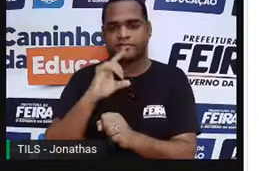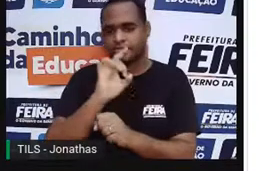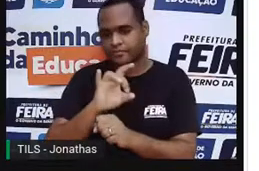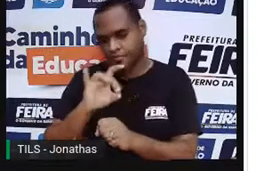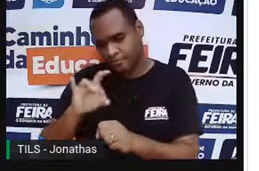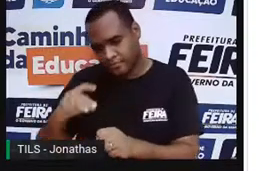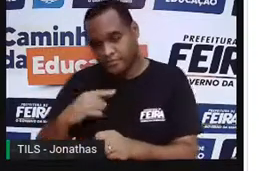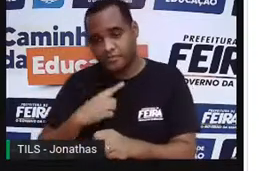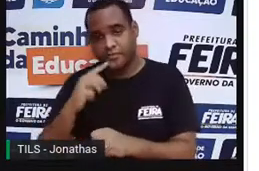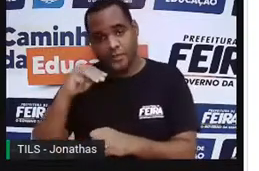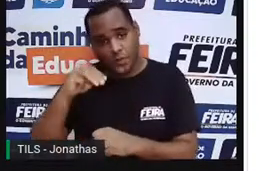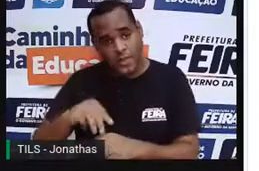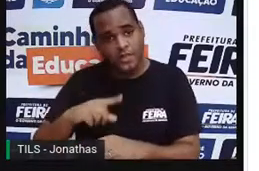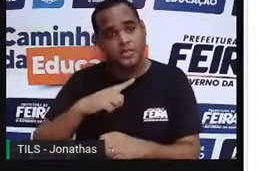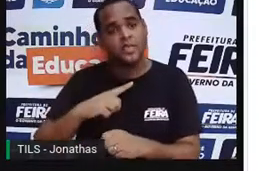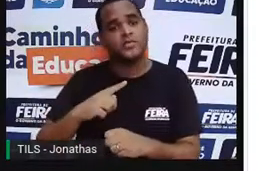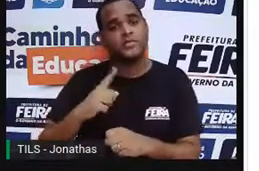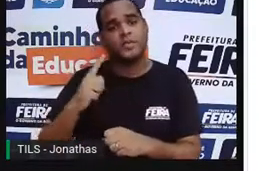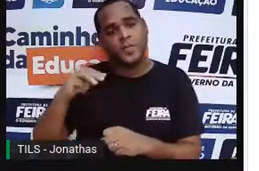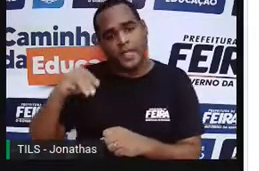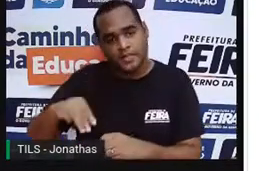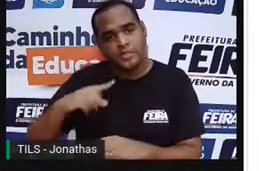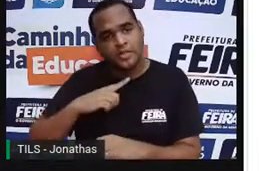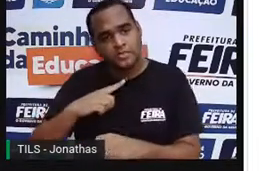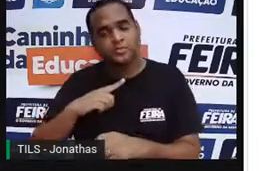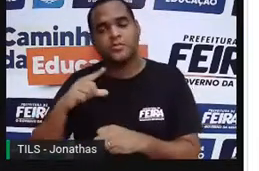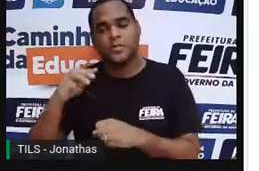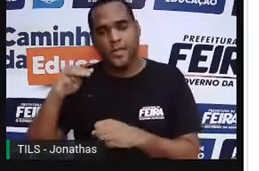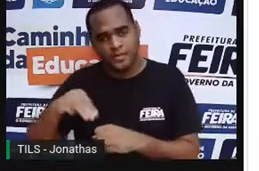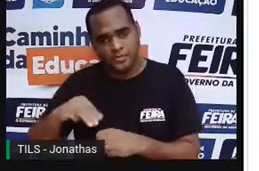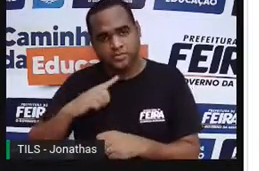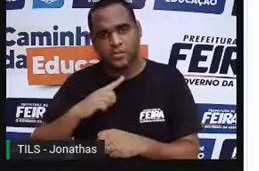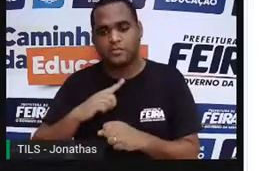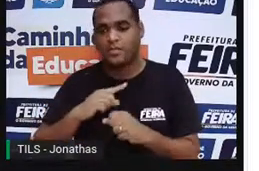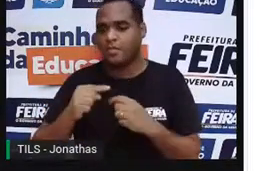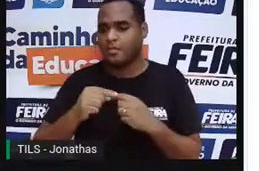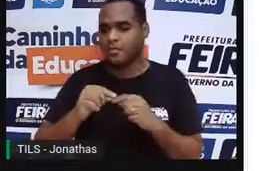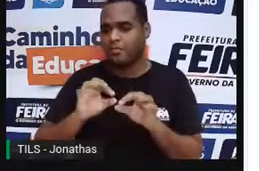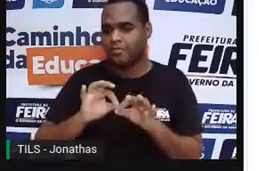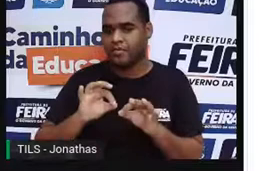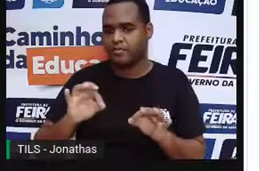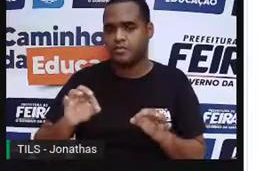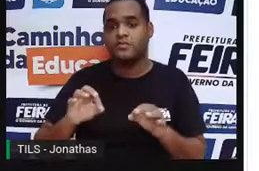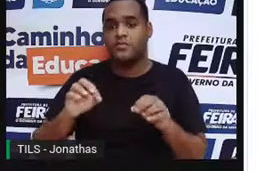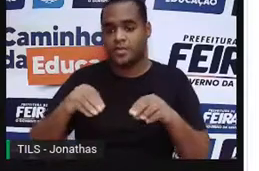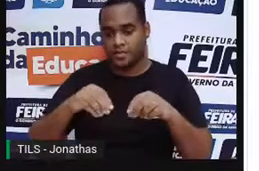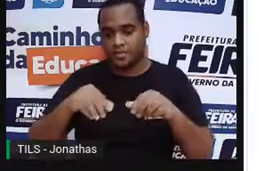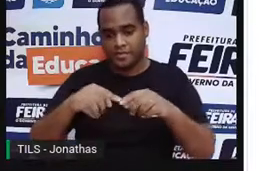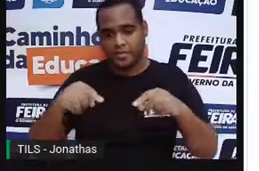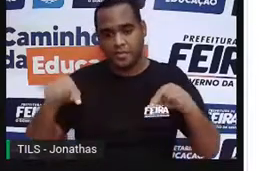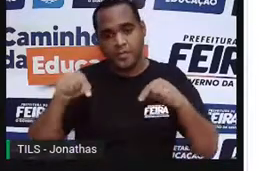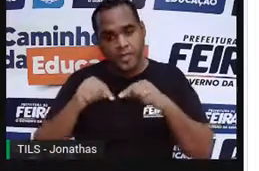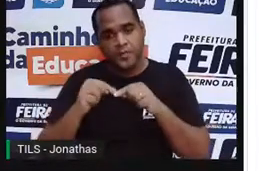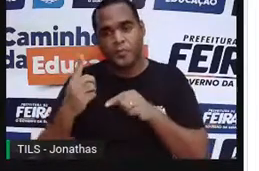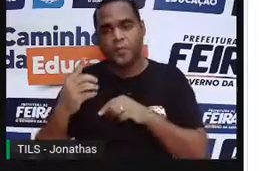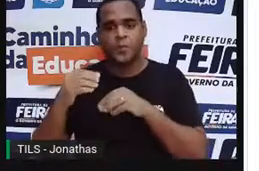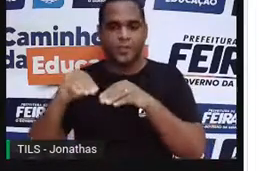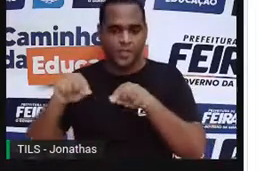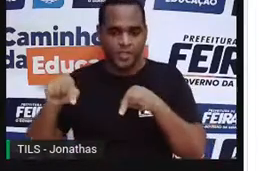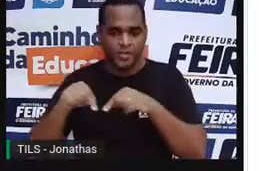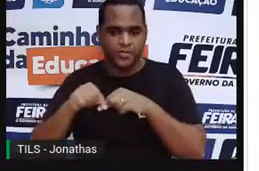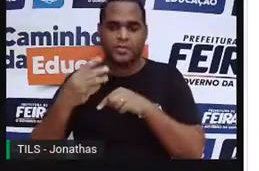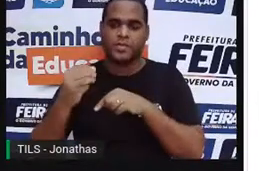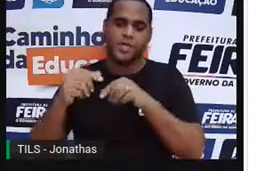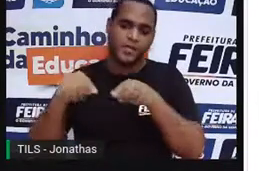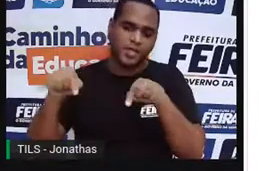de comprimento por 1 metro de largura então um metro aqui no comprimento do terreno mais um metro mais um metro mais um metro